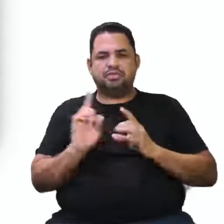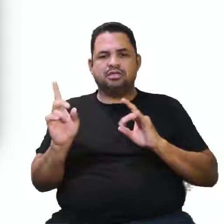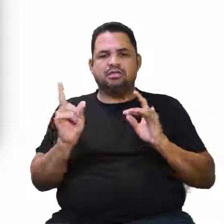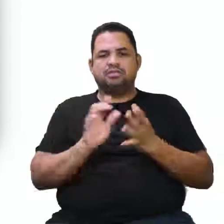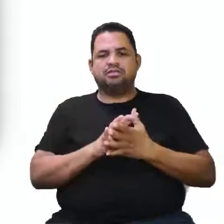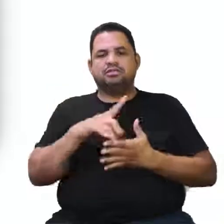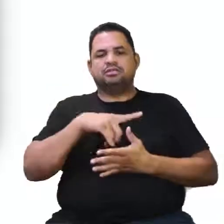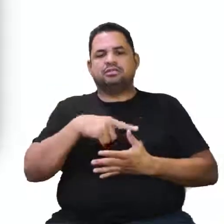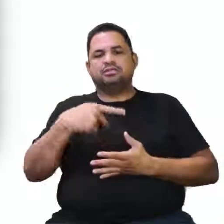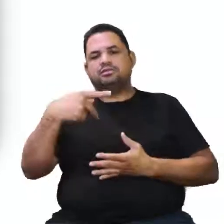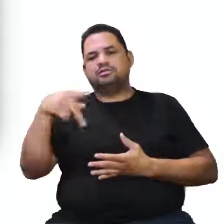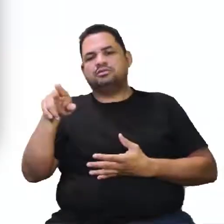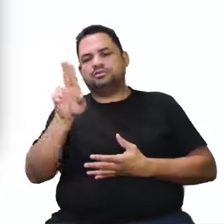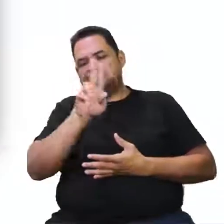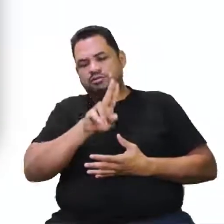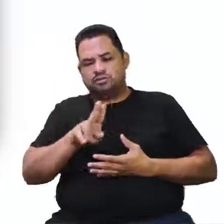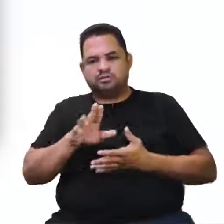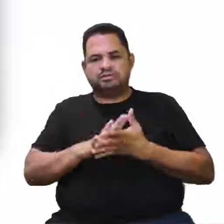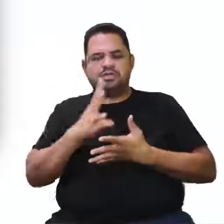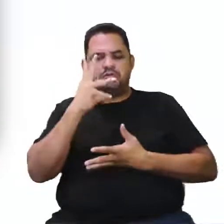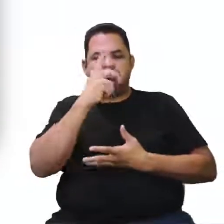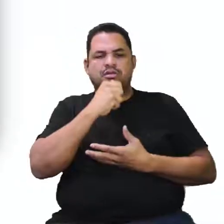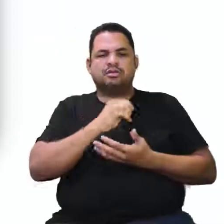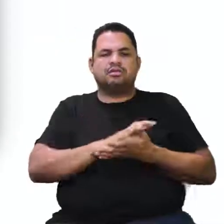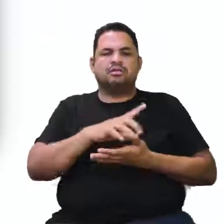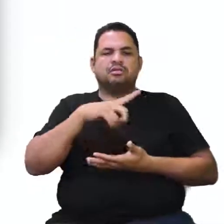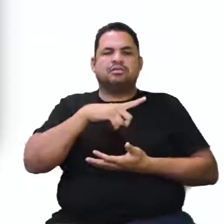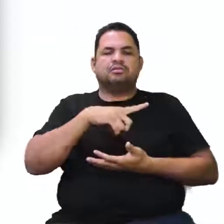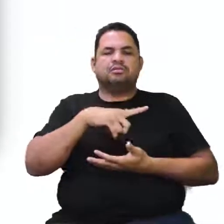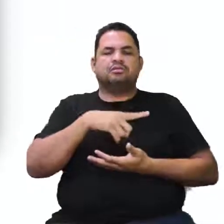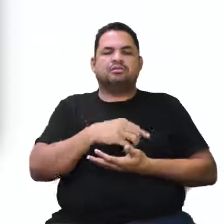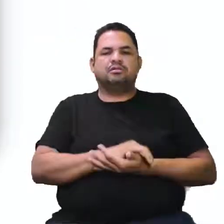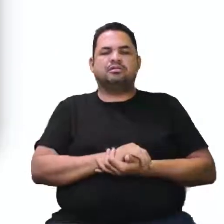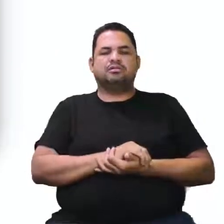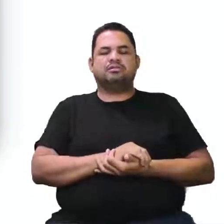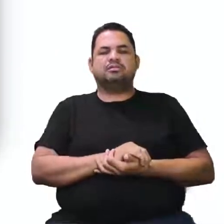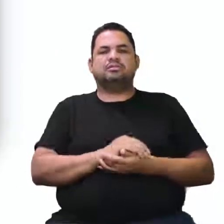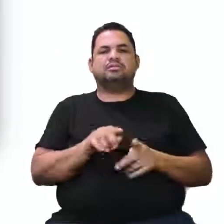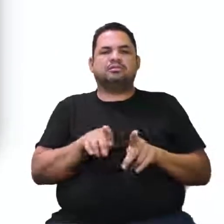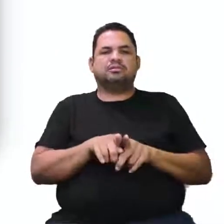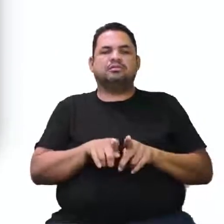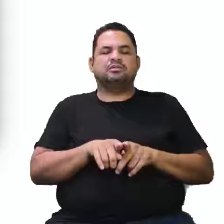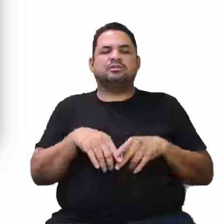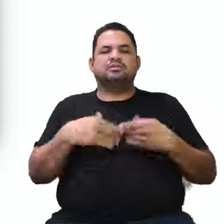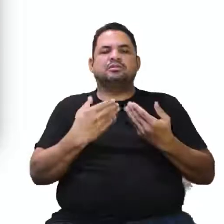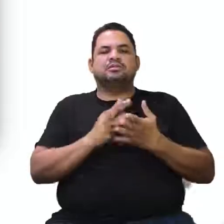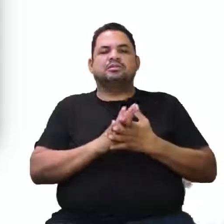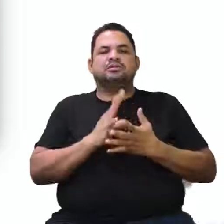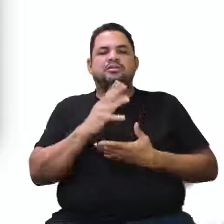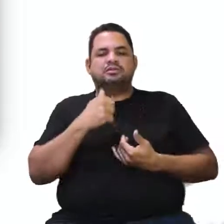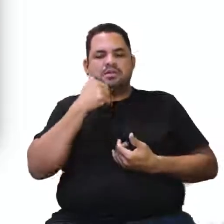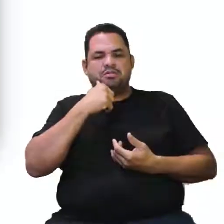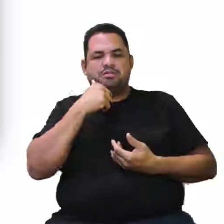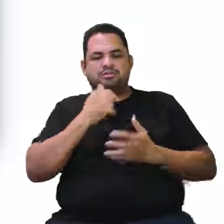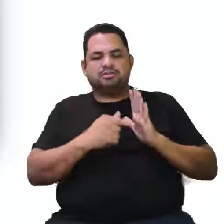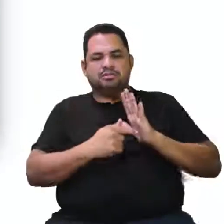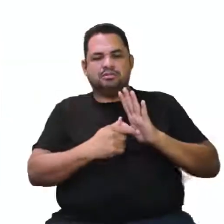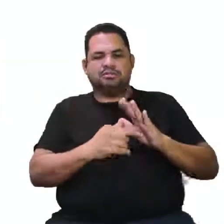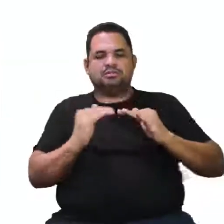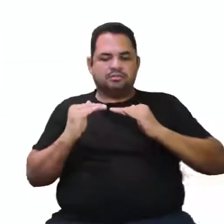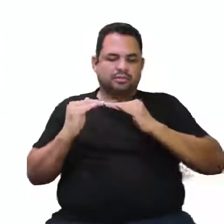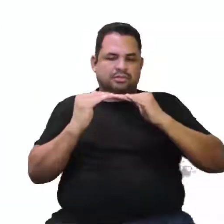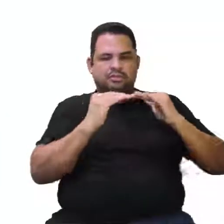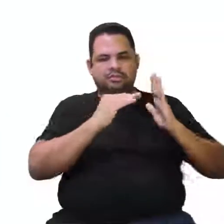cada um tem a sua utilidade, a sua beleza, né, tem a sua função, assim também como essas moças que estão representando aqui